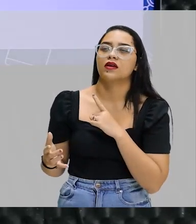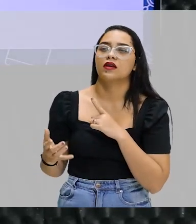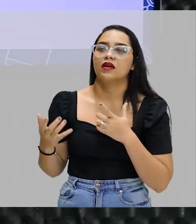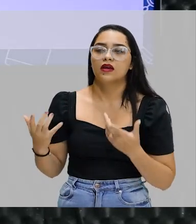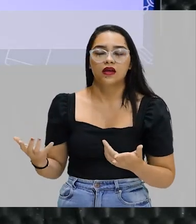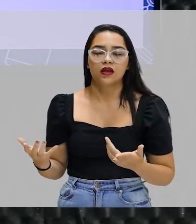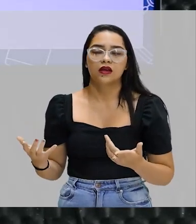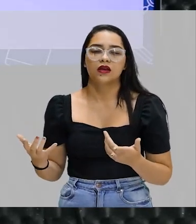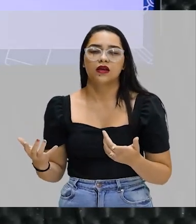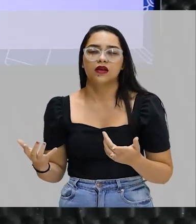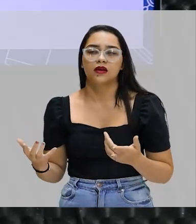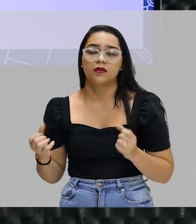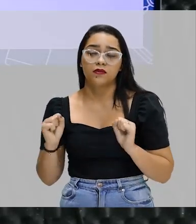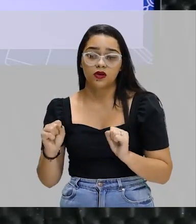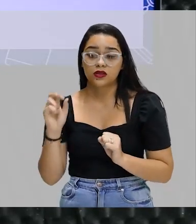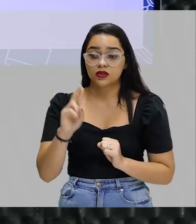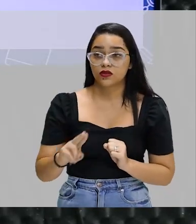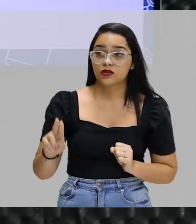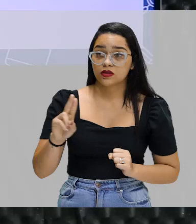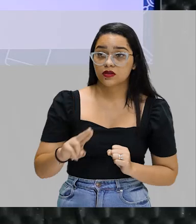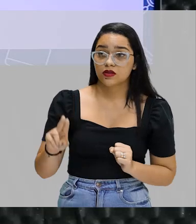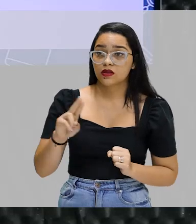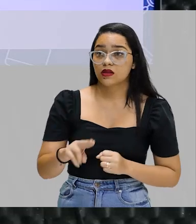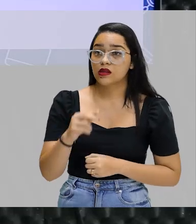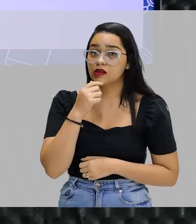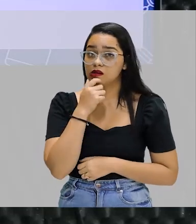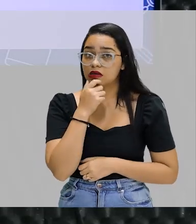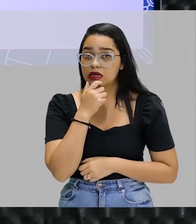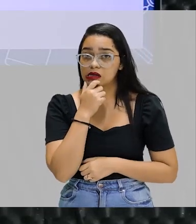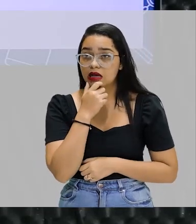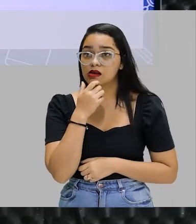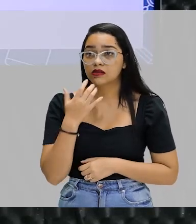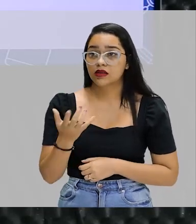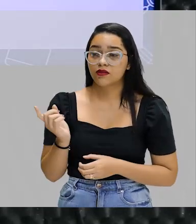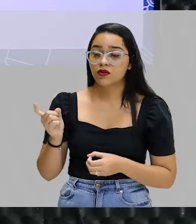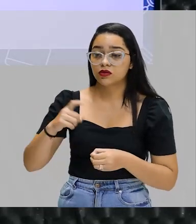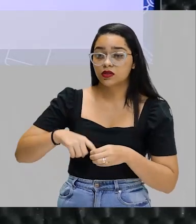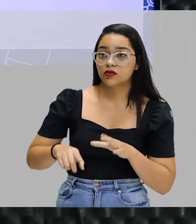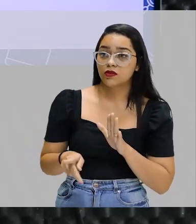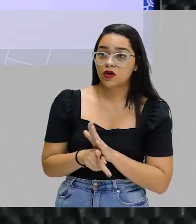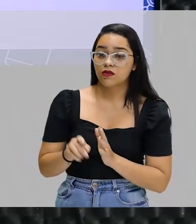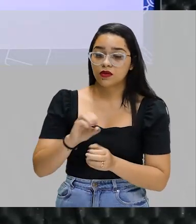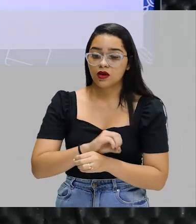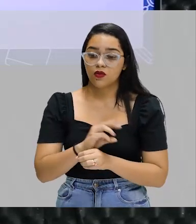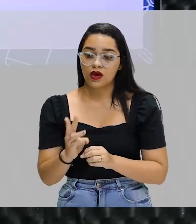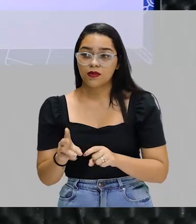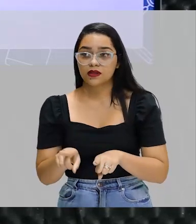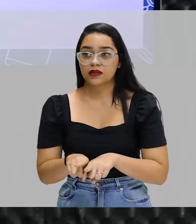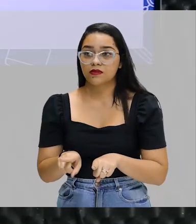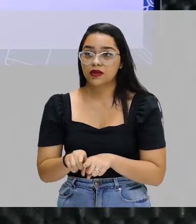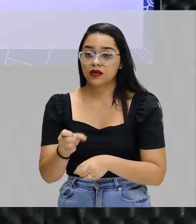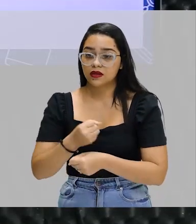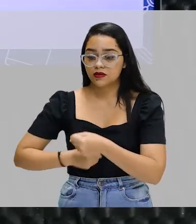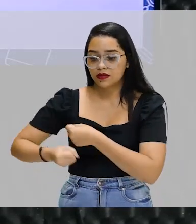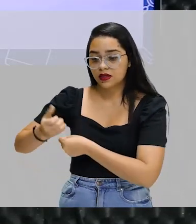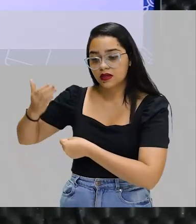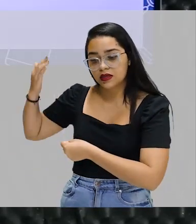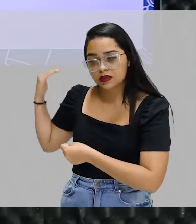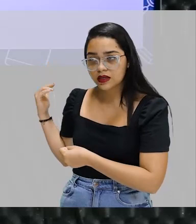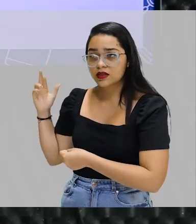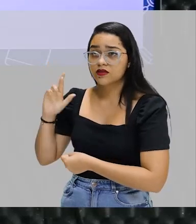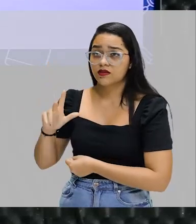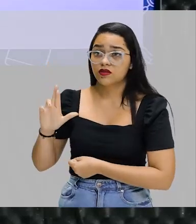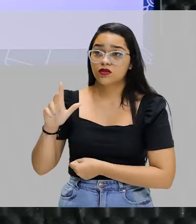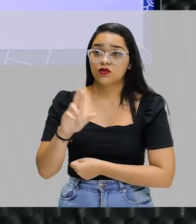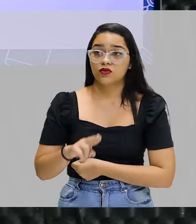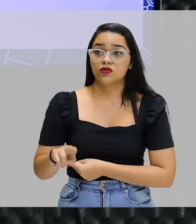questão, que normalmente é utilizado em língua portuguesa. Voltando para a questão da UEMA, ano passado foi diferente, ela